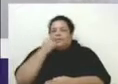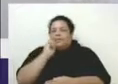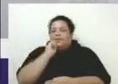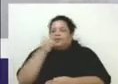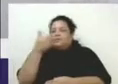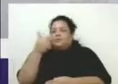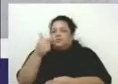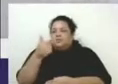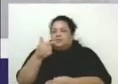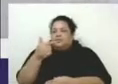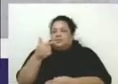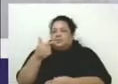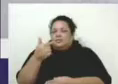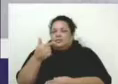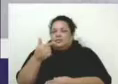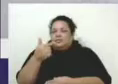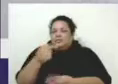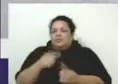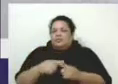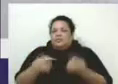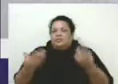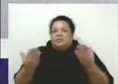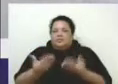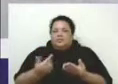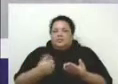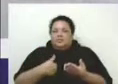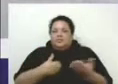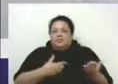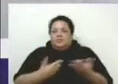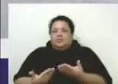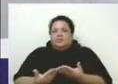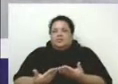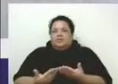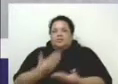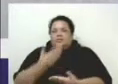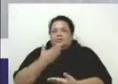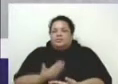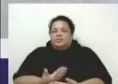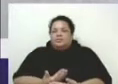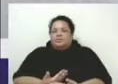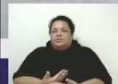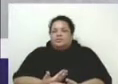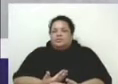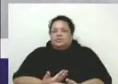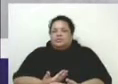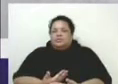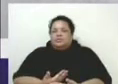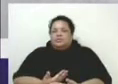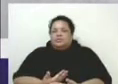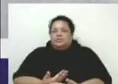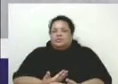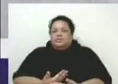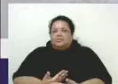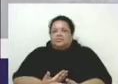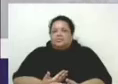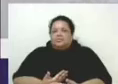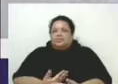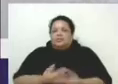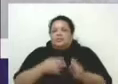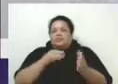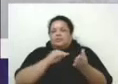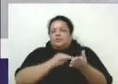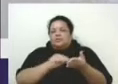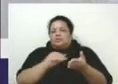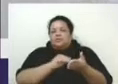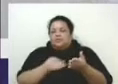Então, hoje, eu trago esse requerimento questionando a Secretaria Municipal de Educação,